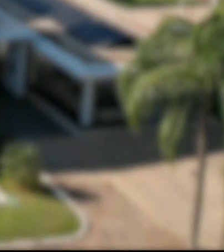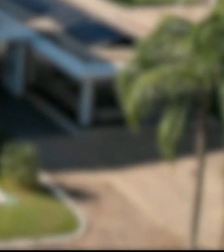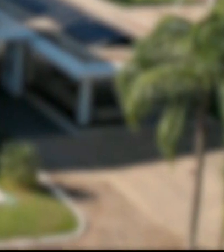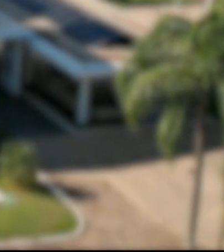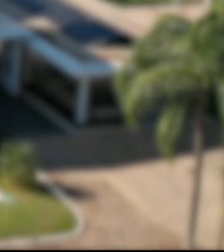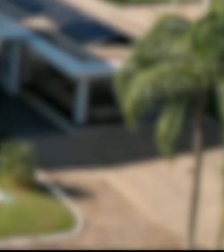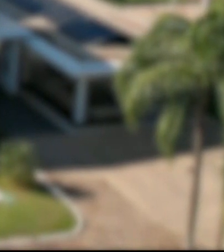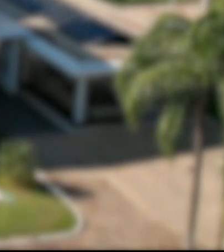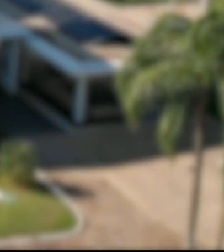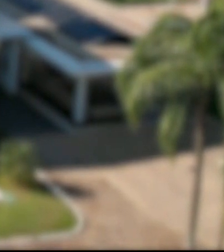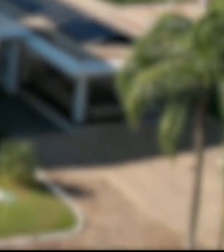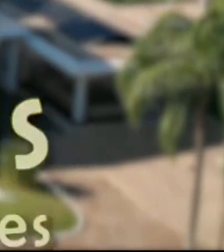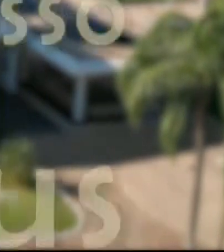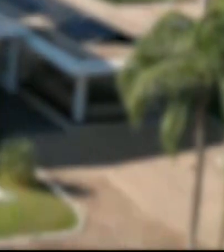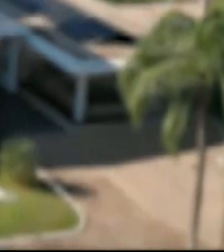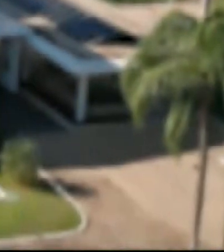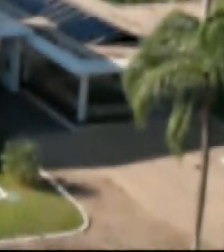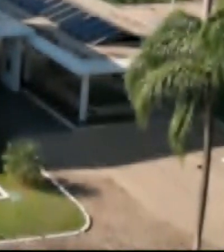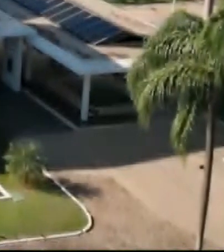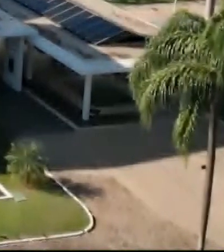se inicia agora.